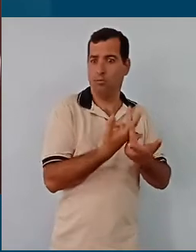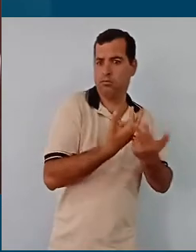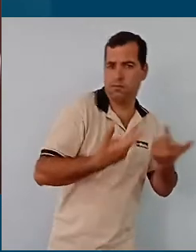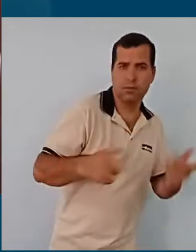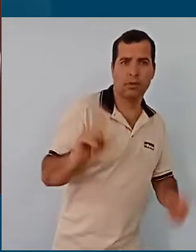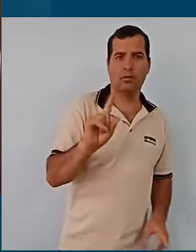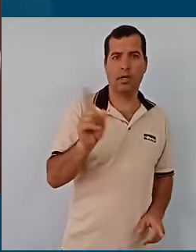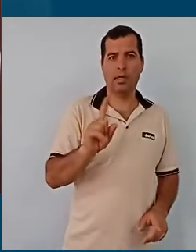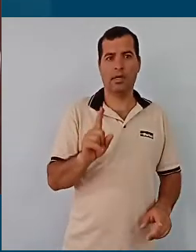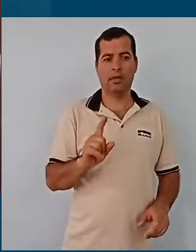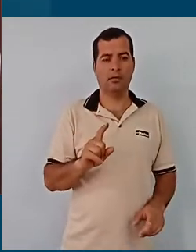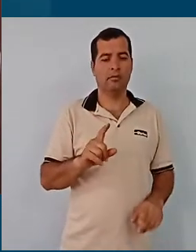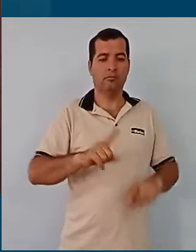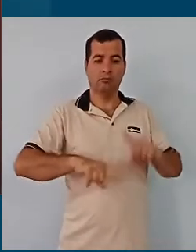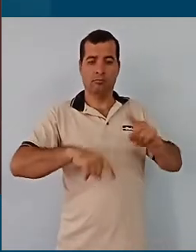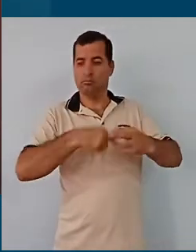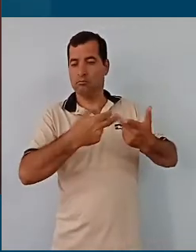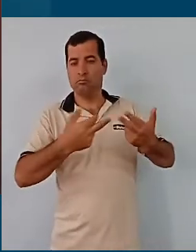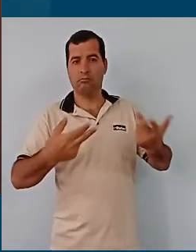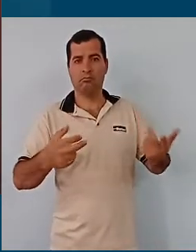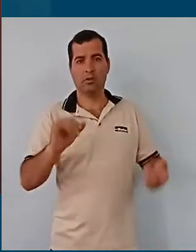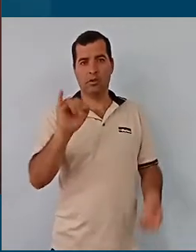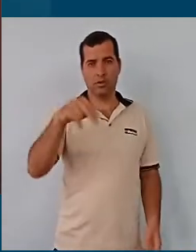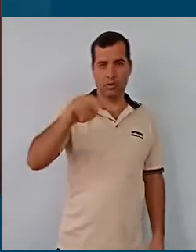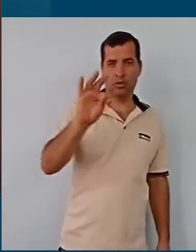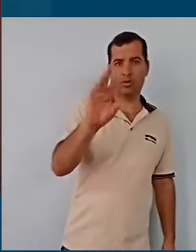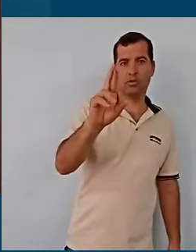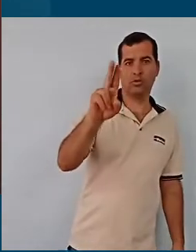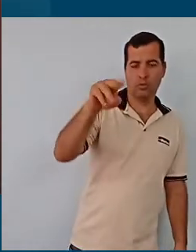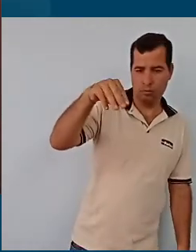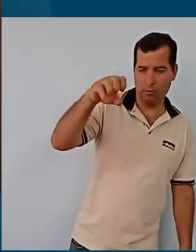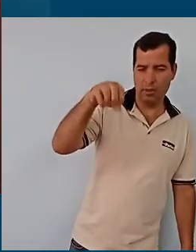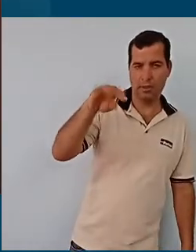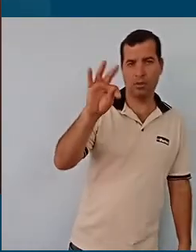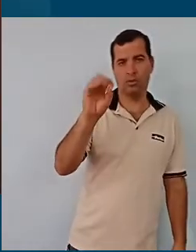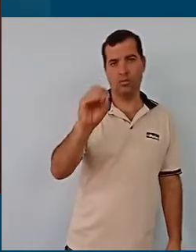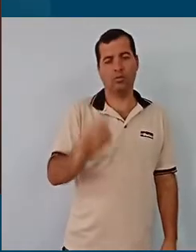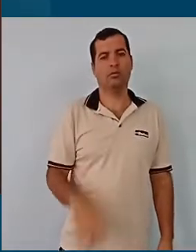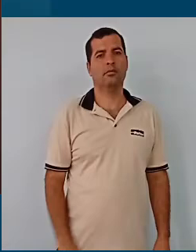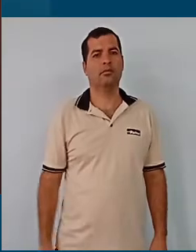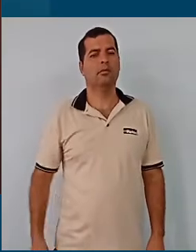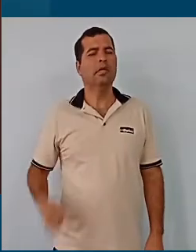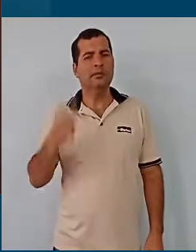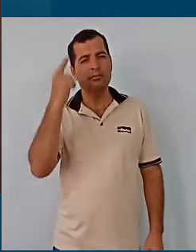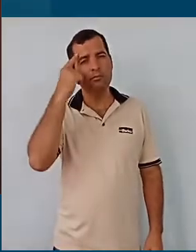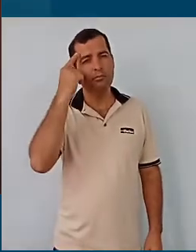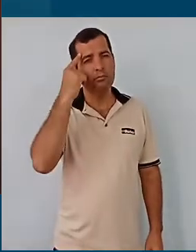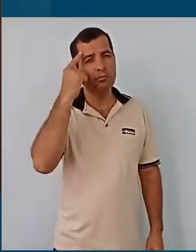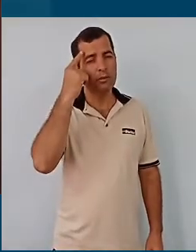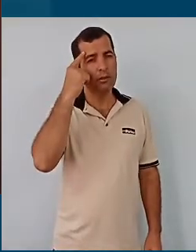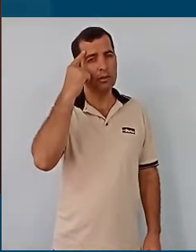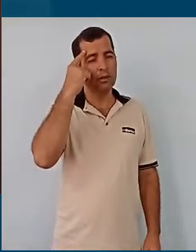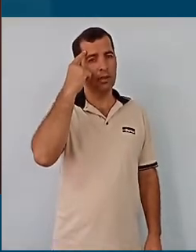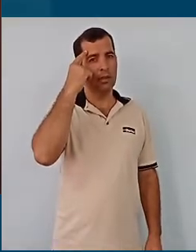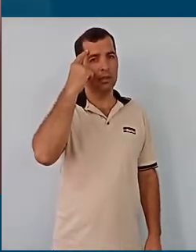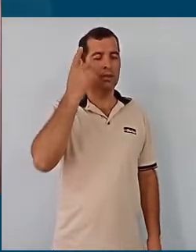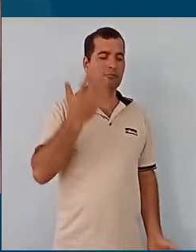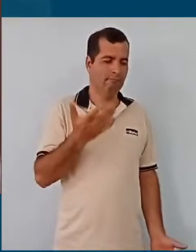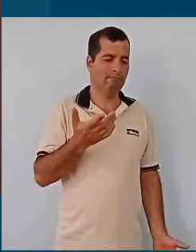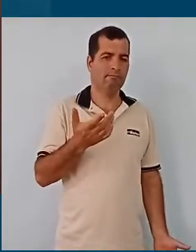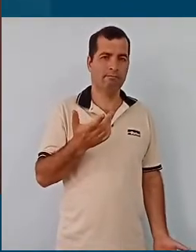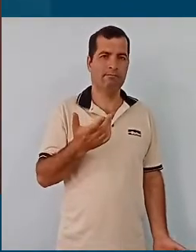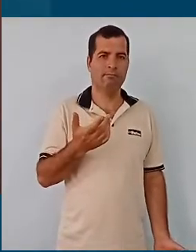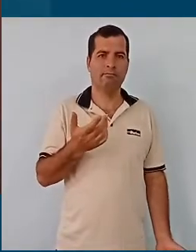conteúdos, né? Aprender a pensar, desse ponto de vista, é muito mais importante do que